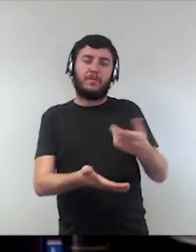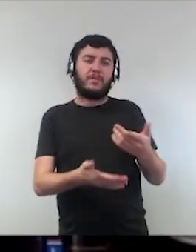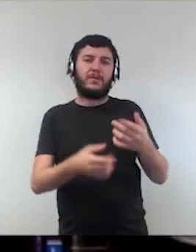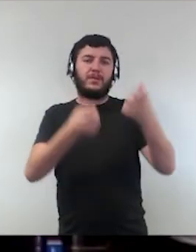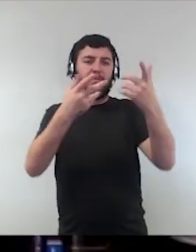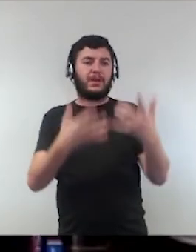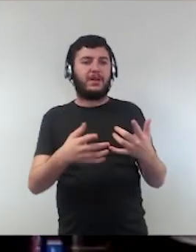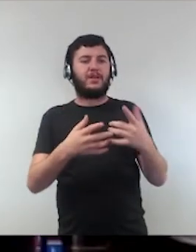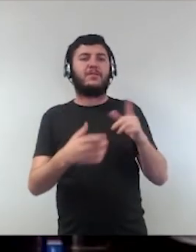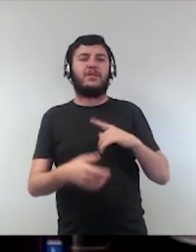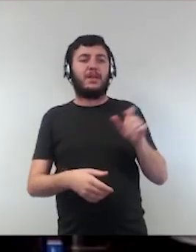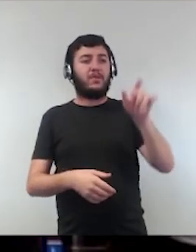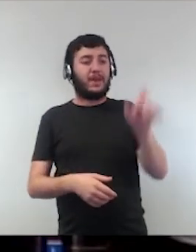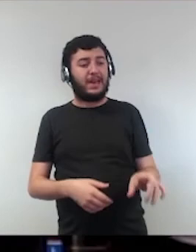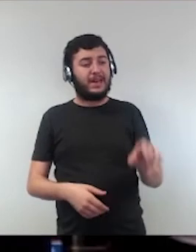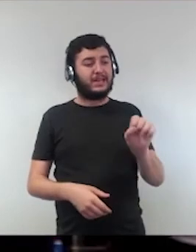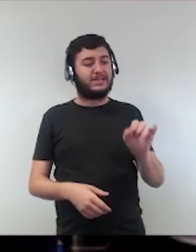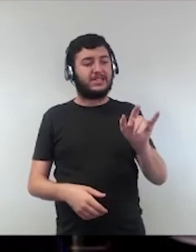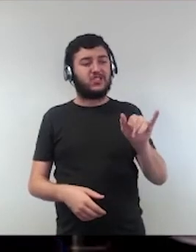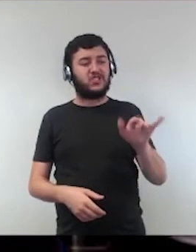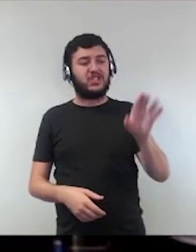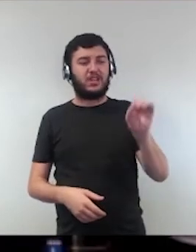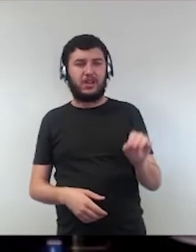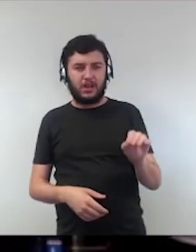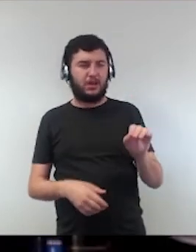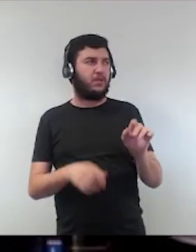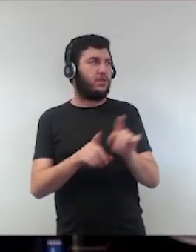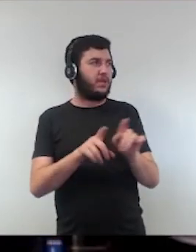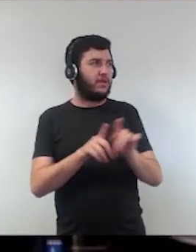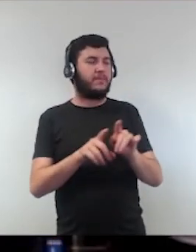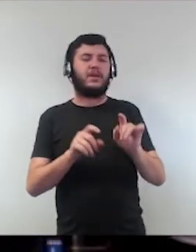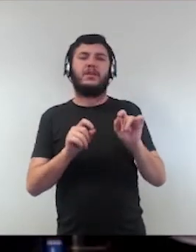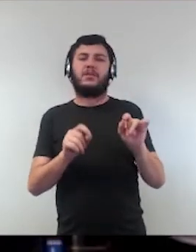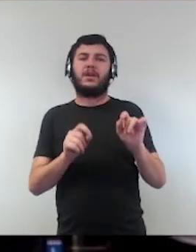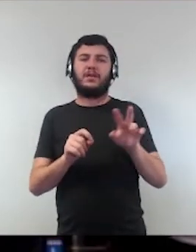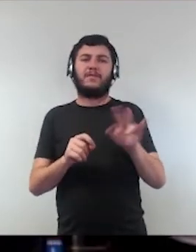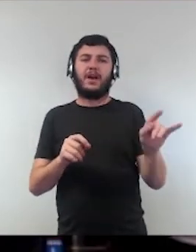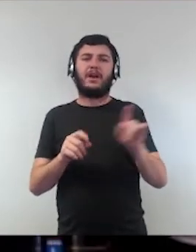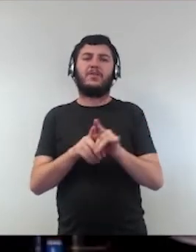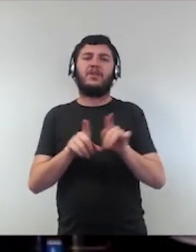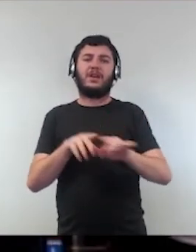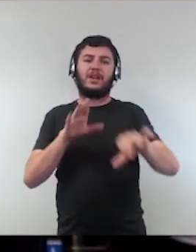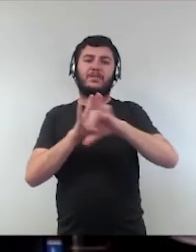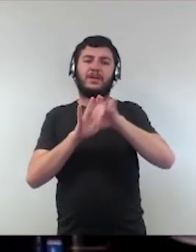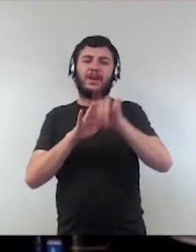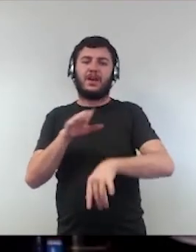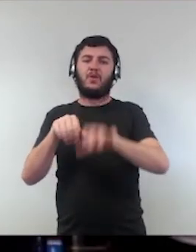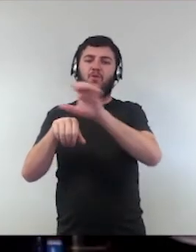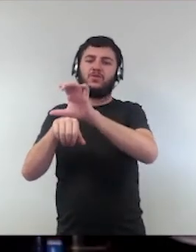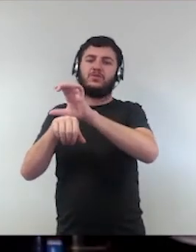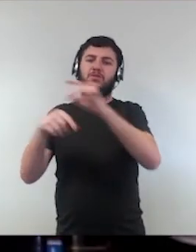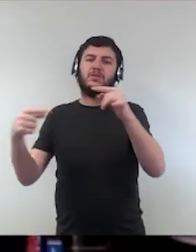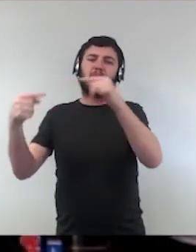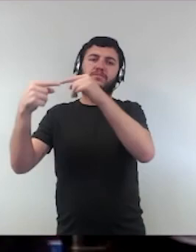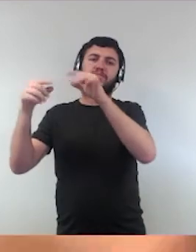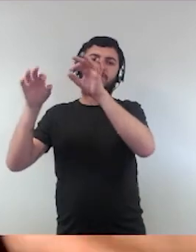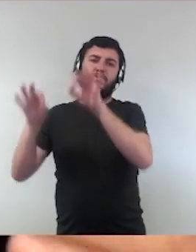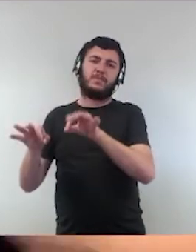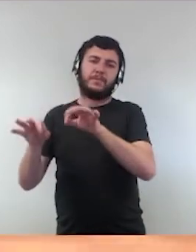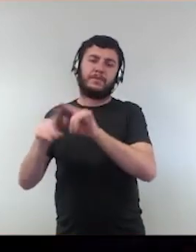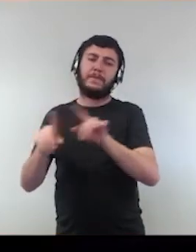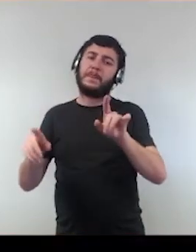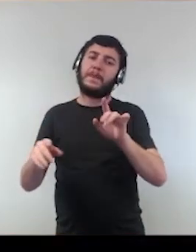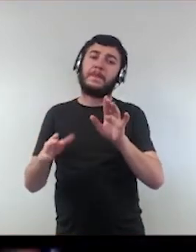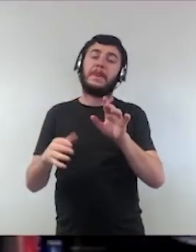período de 3 meses, passaria pelo crivo de constitucionalidade. A professora Laura, quando comenta que não, uma